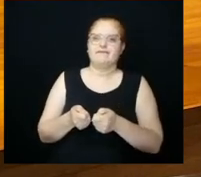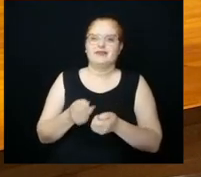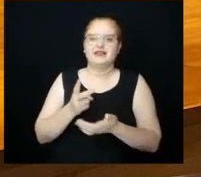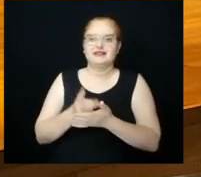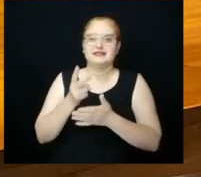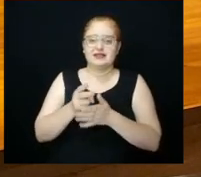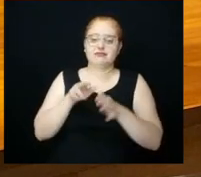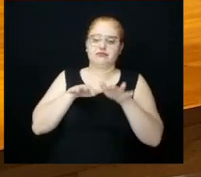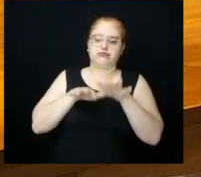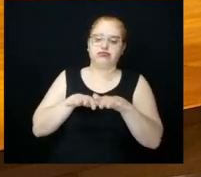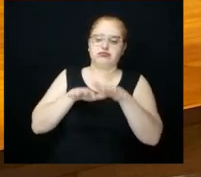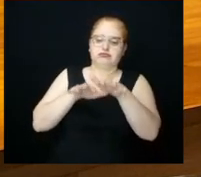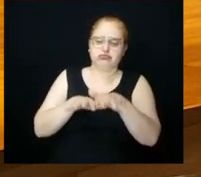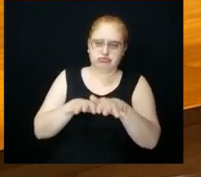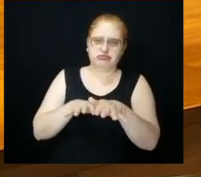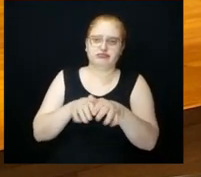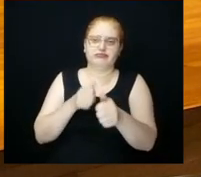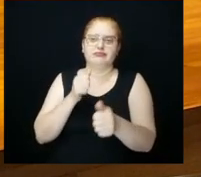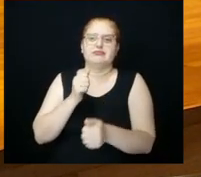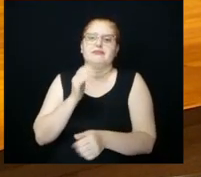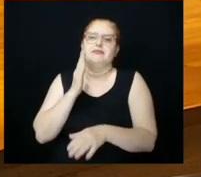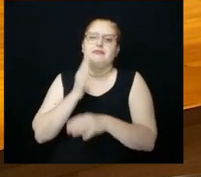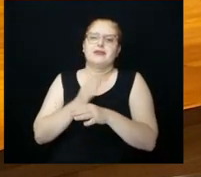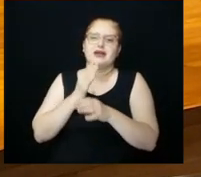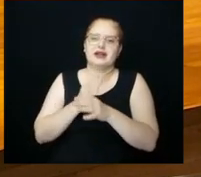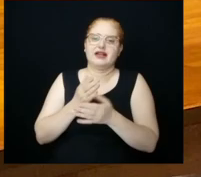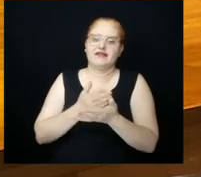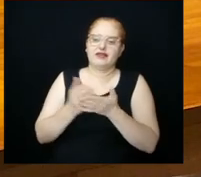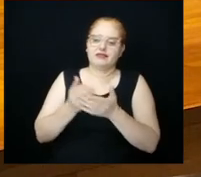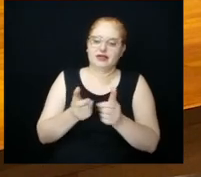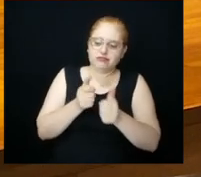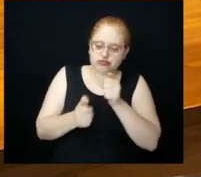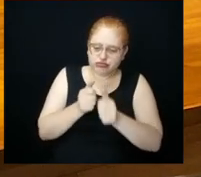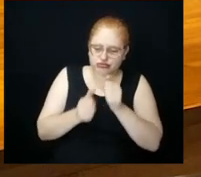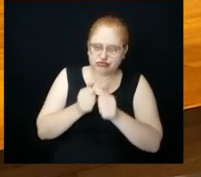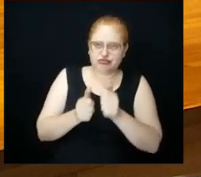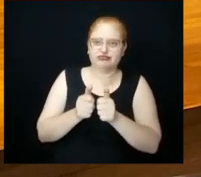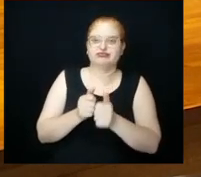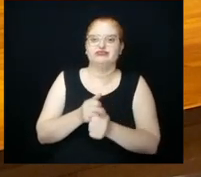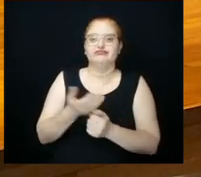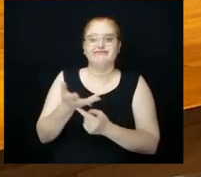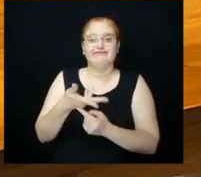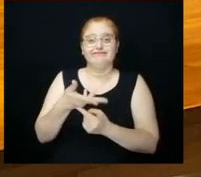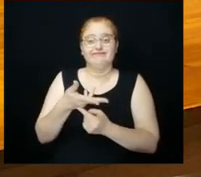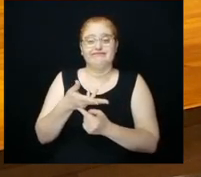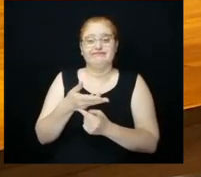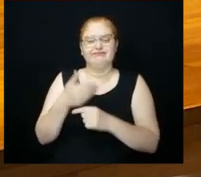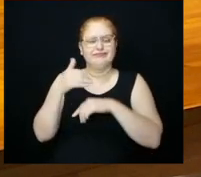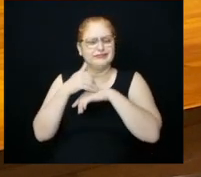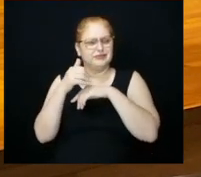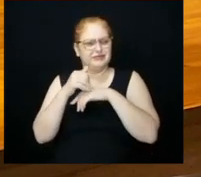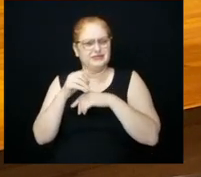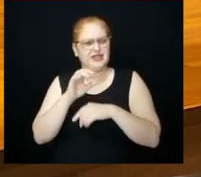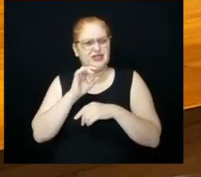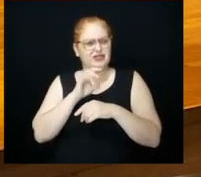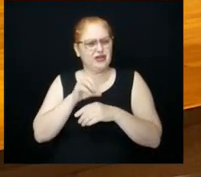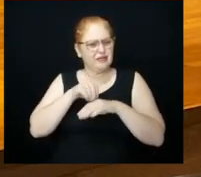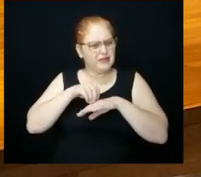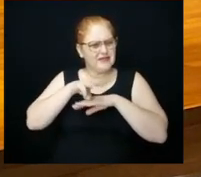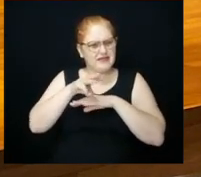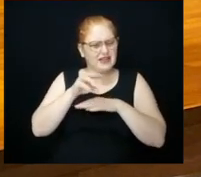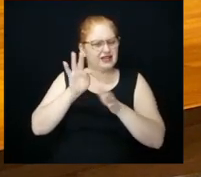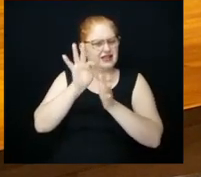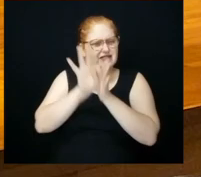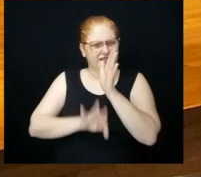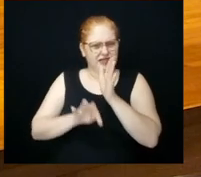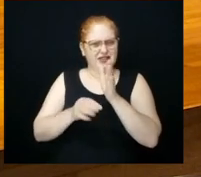que o trânsito parava, ela o pegava e começava a digitar depressa. Honey, Você só devia mandar mensagem de